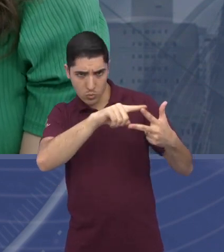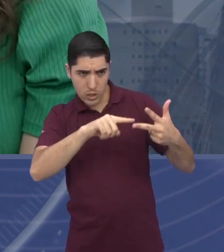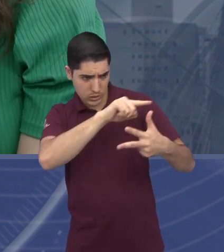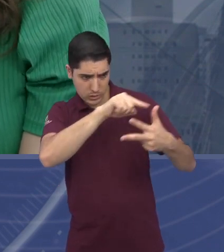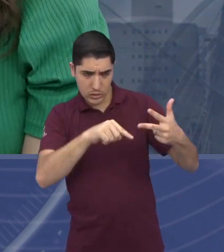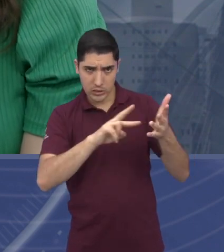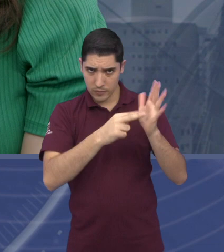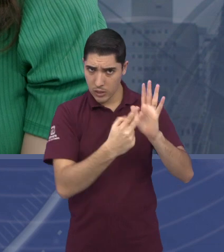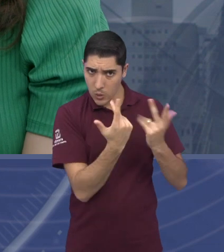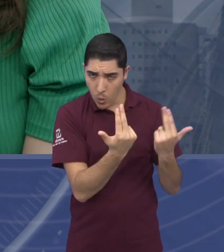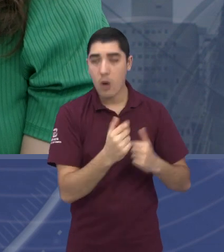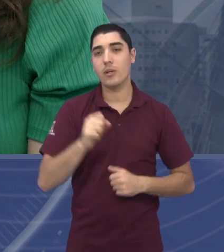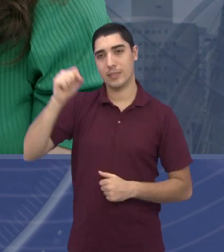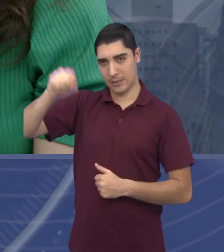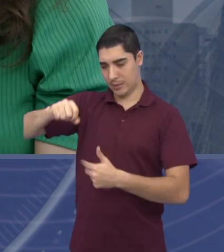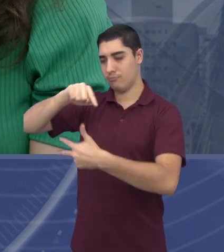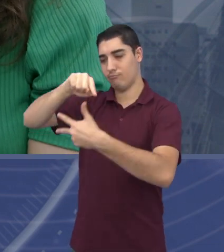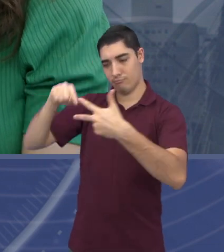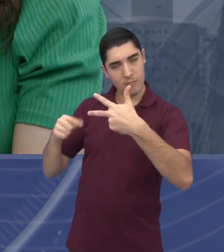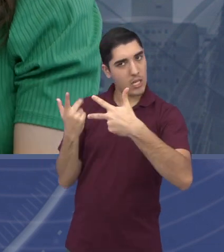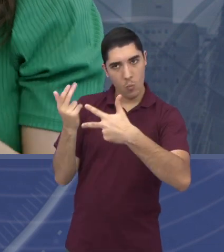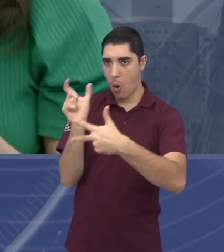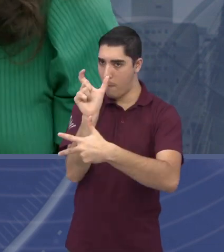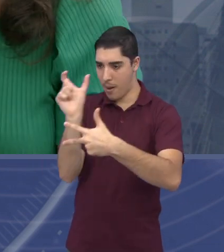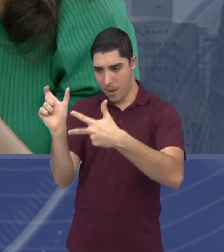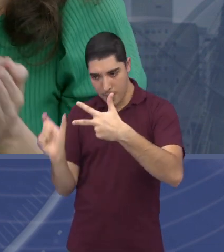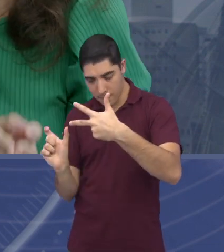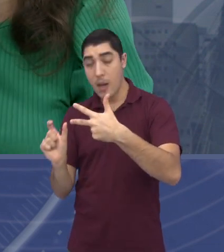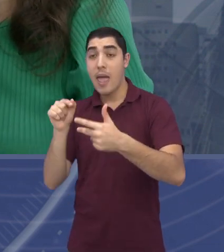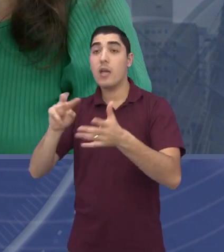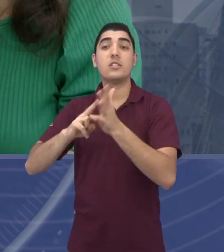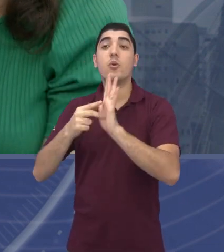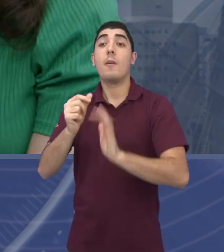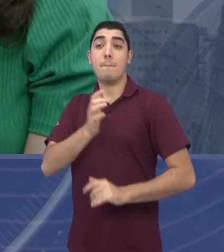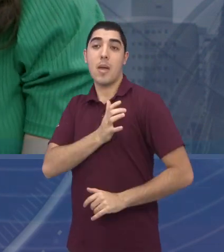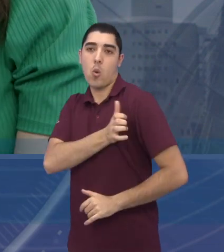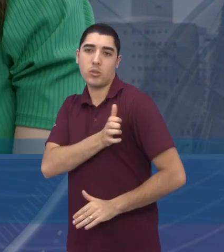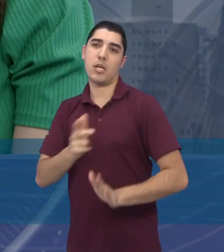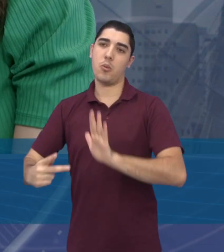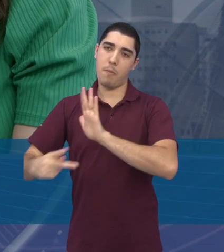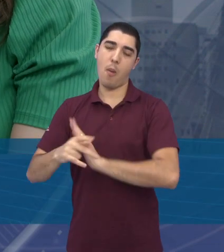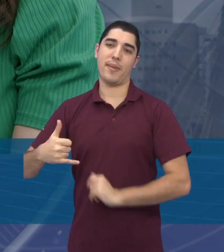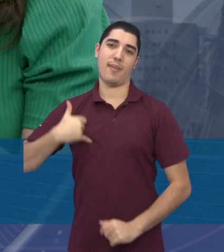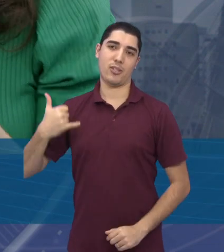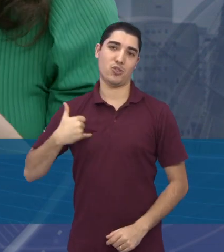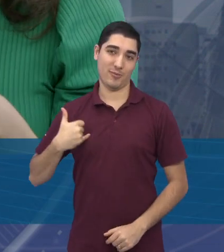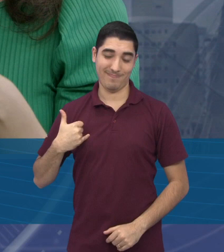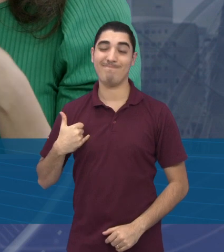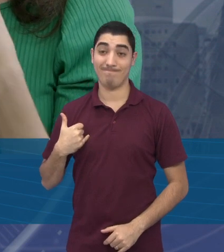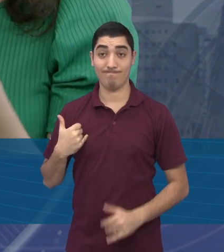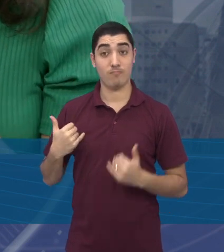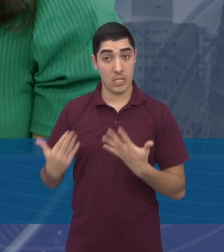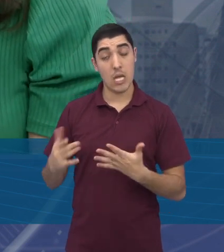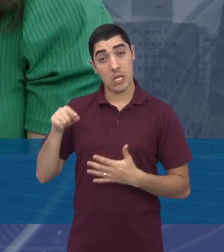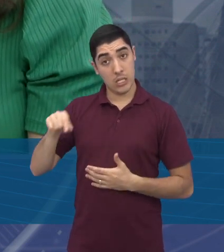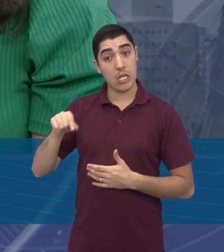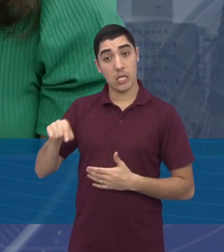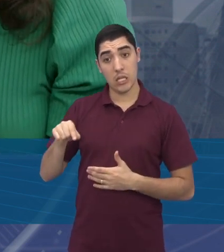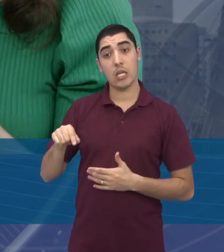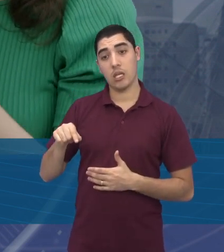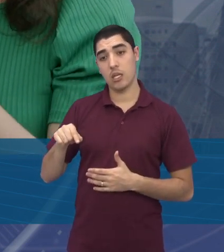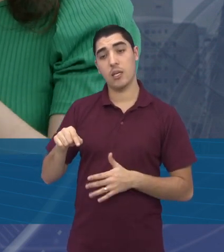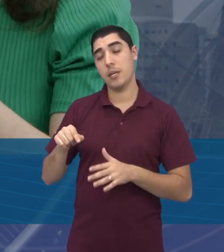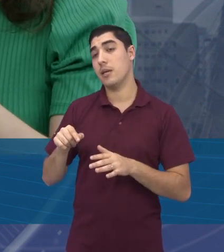dizer a mesma coisa? Isso, são sinônimos, elas têm essa relação do preconceito relacionado à idade, né? Pode ser,